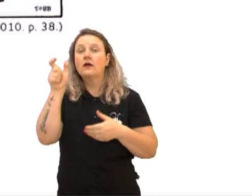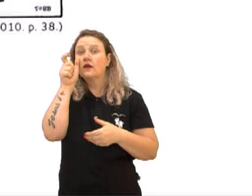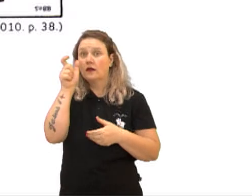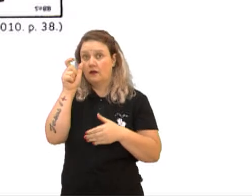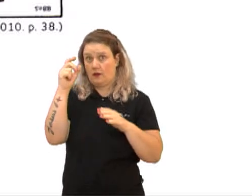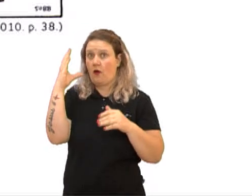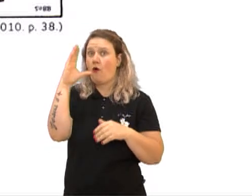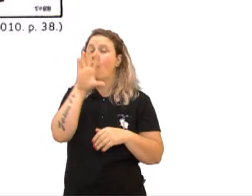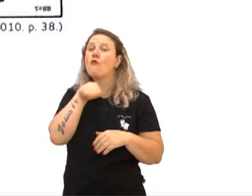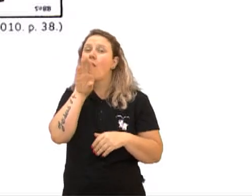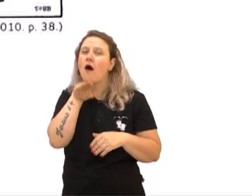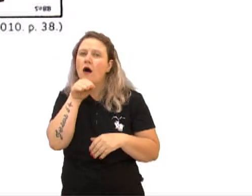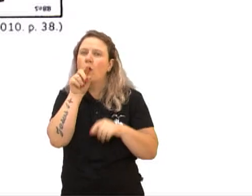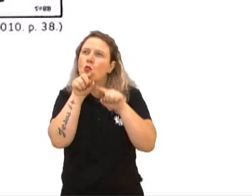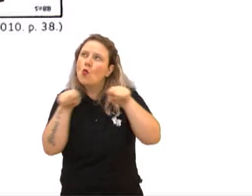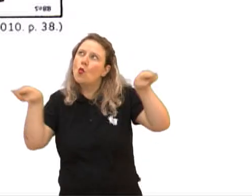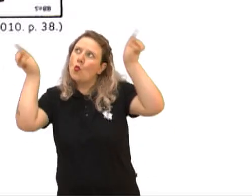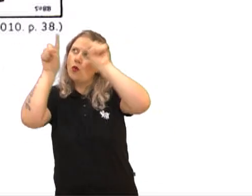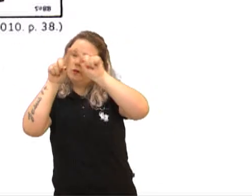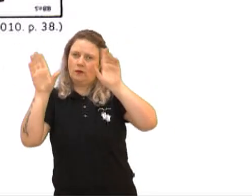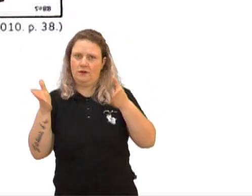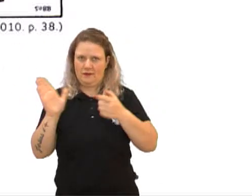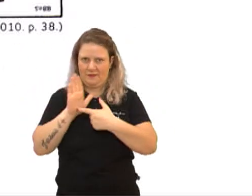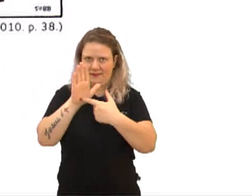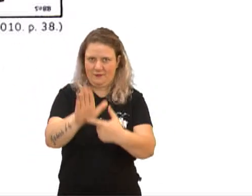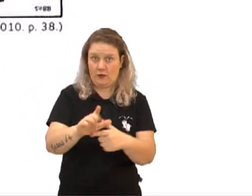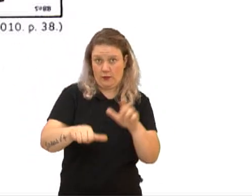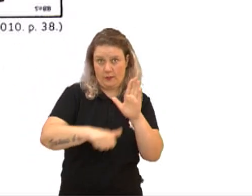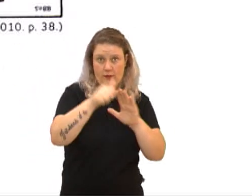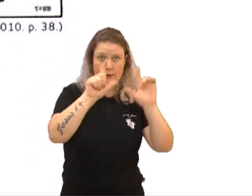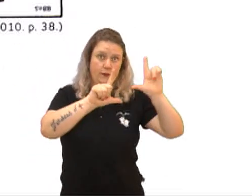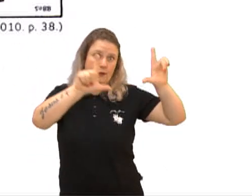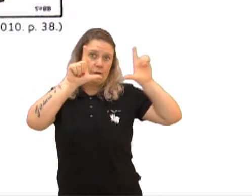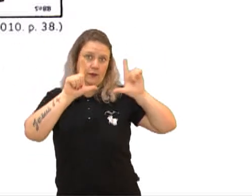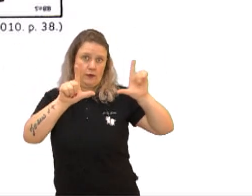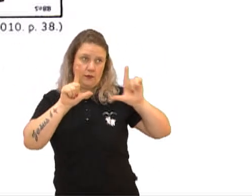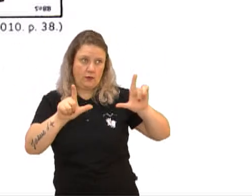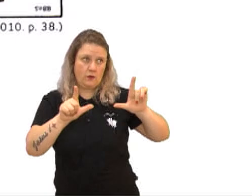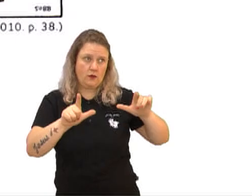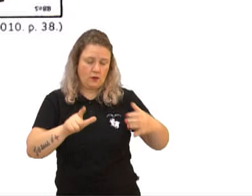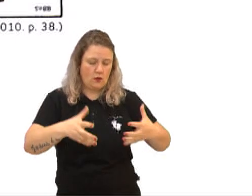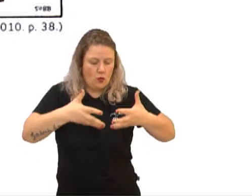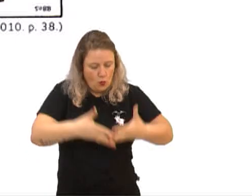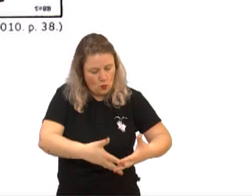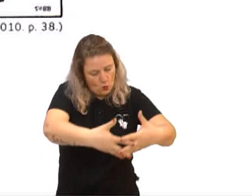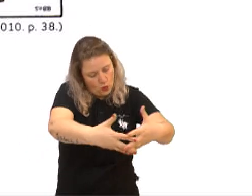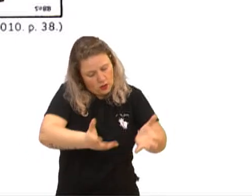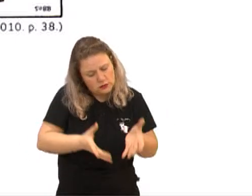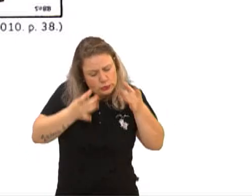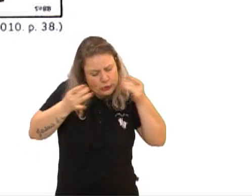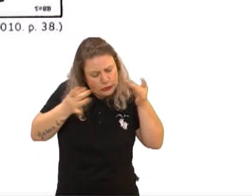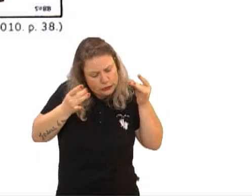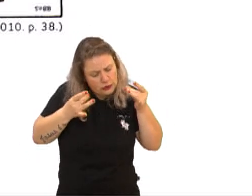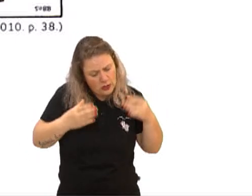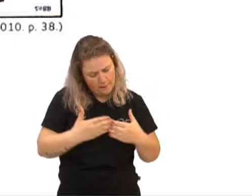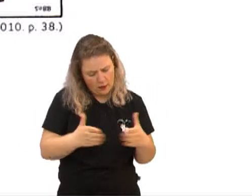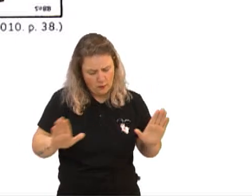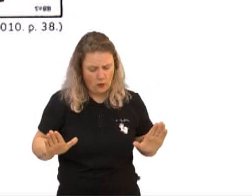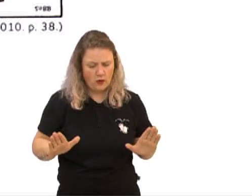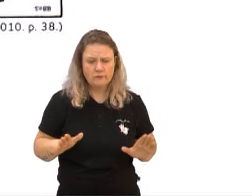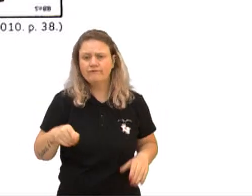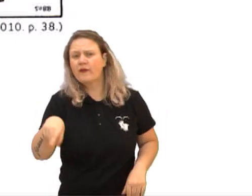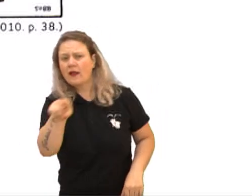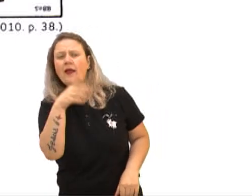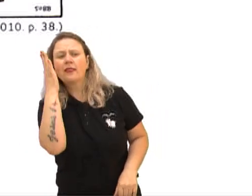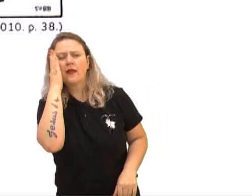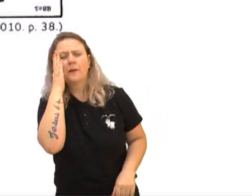falas apresentadas nos balões agora, galera. Então, no primeiro quadrinho nós temos, colocaram uma cesta com gatinhos na minha porta. Eles sabem que